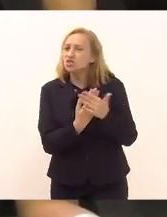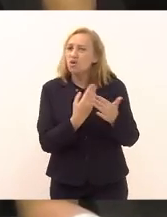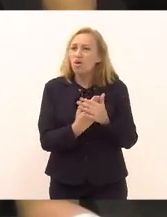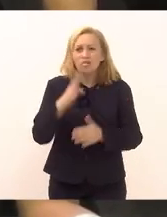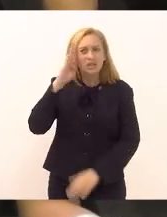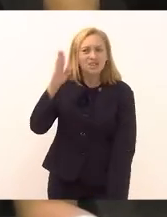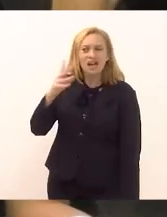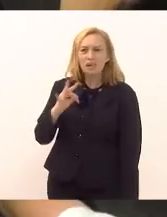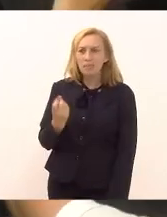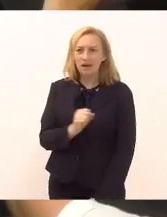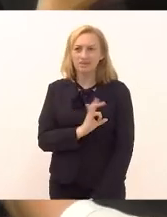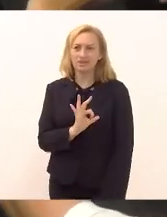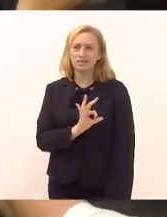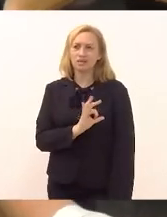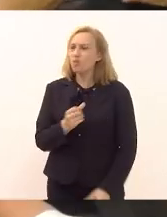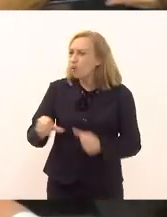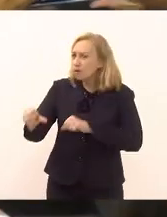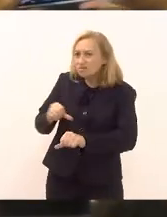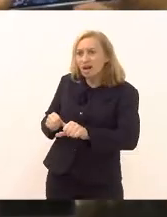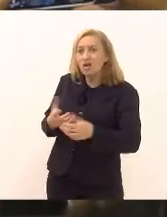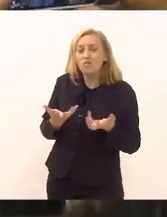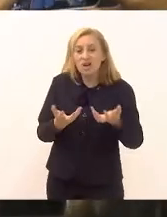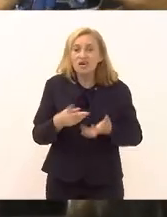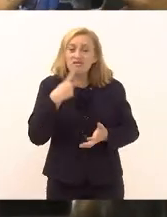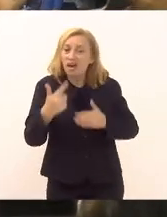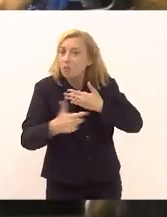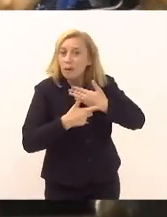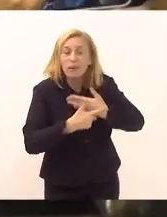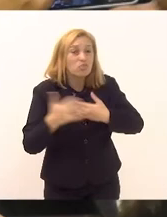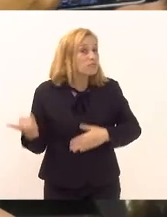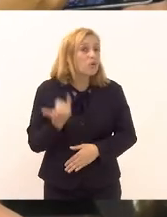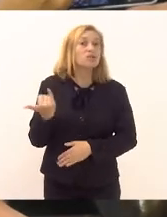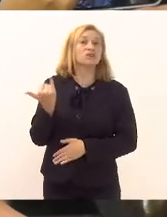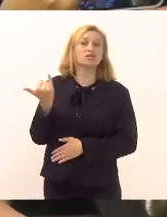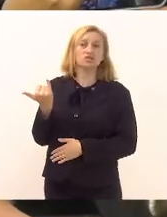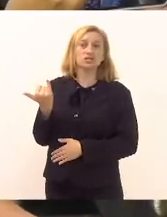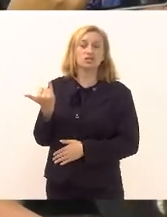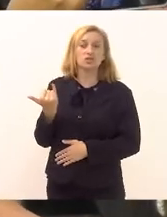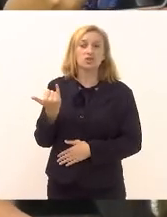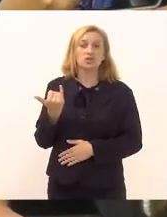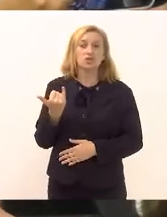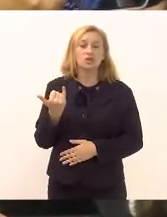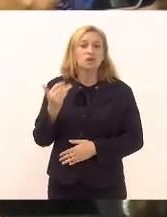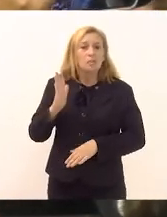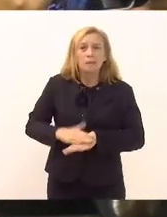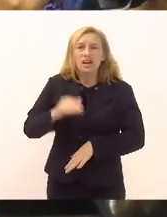Ao contrário, eu quero aqui dizer do papel importante, no contexto mais